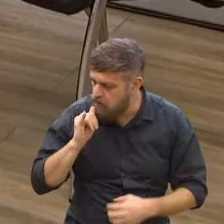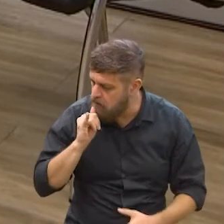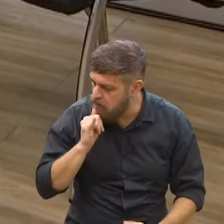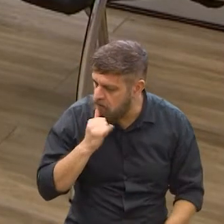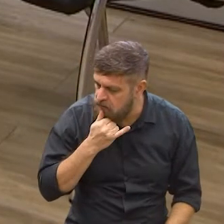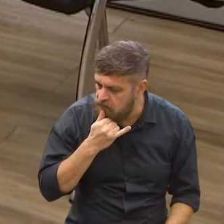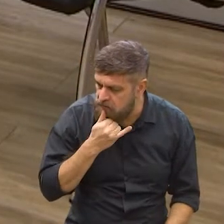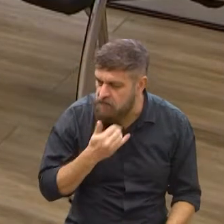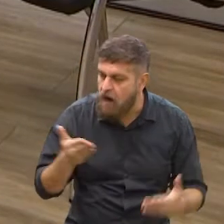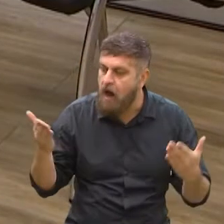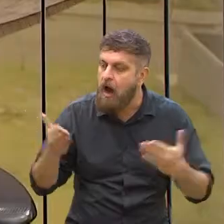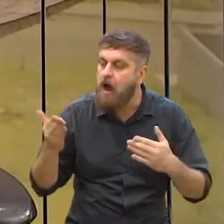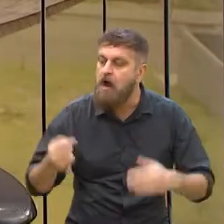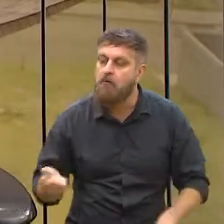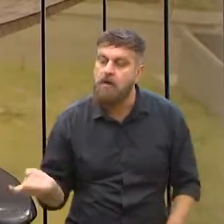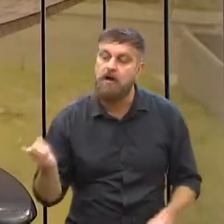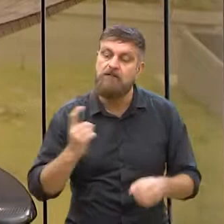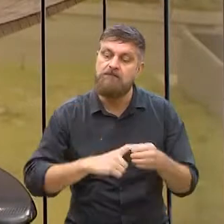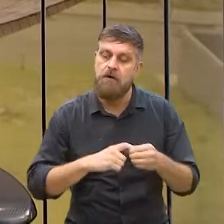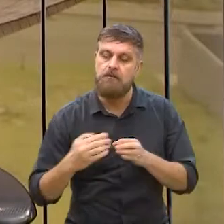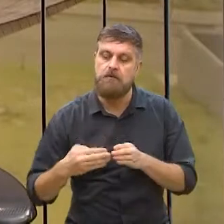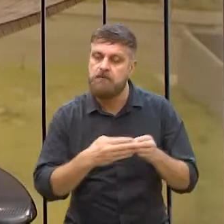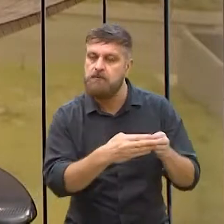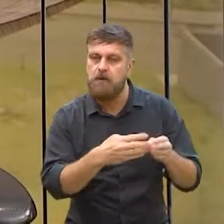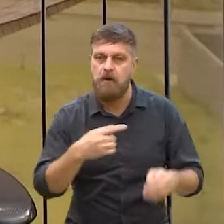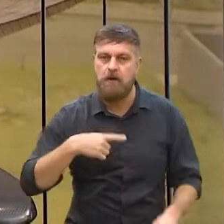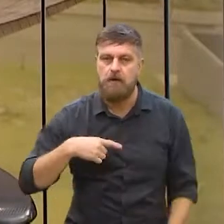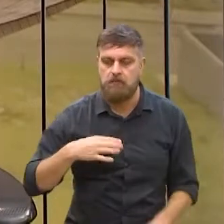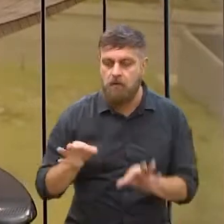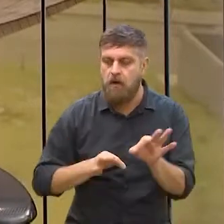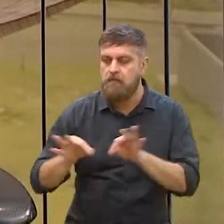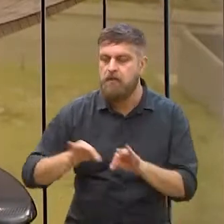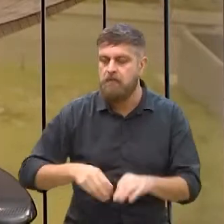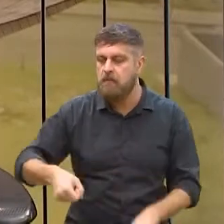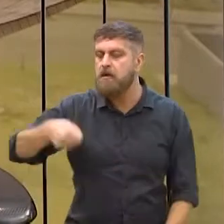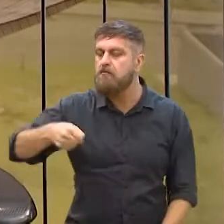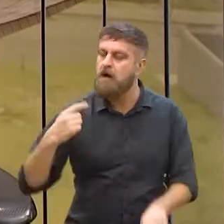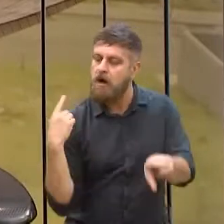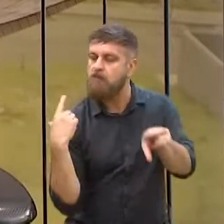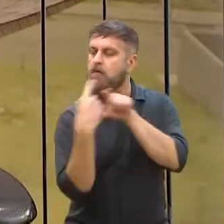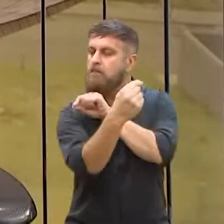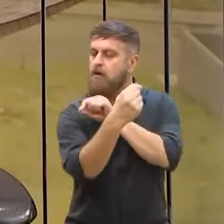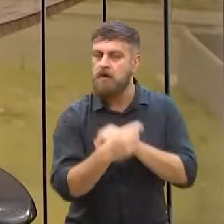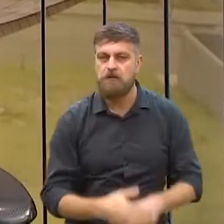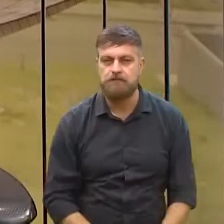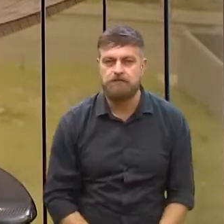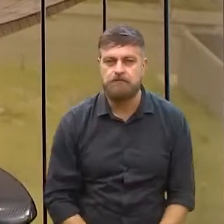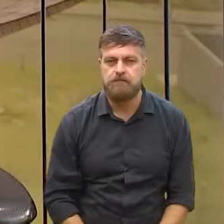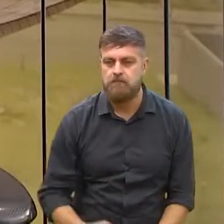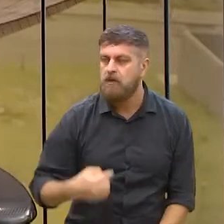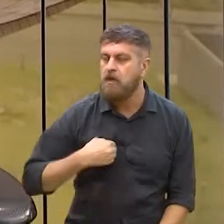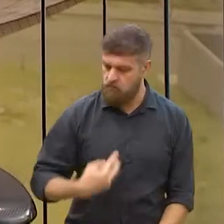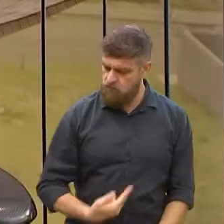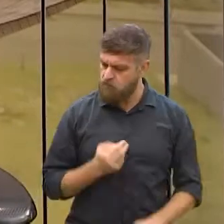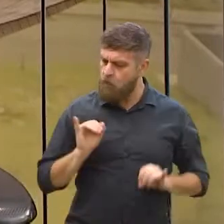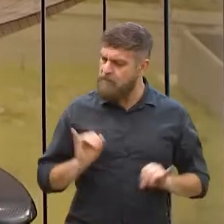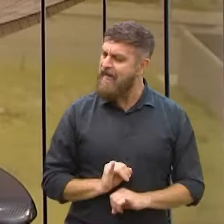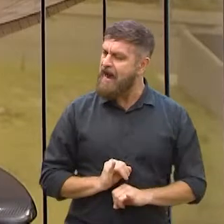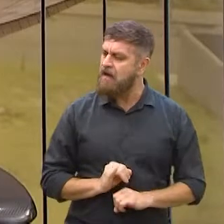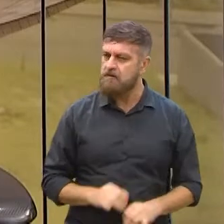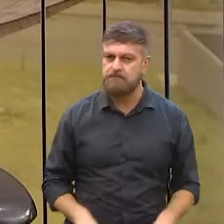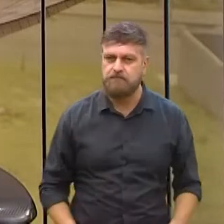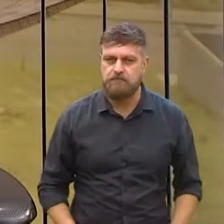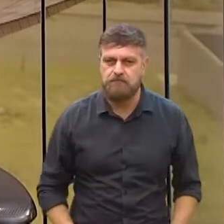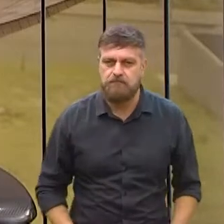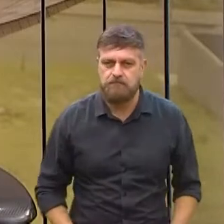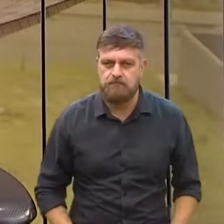agora você volta pro rancho, porque eu estou arrumando minhas coisas e eu vou embora. Para onde? Eu falei, eu vou operar.